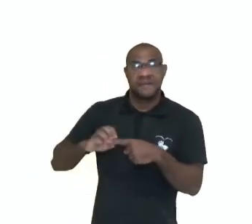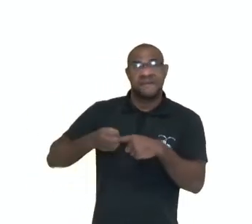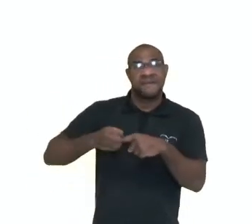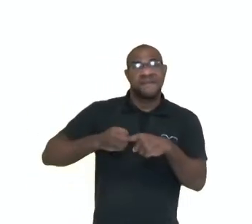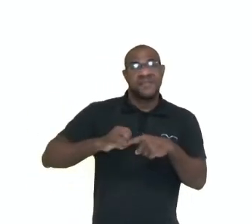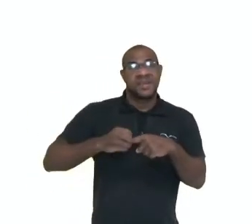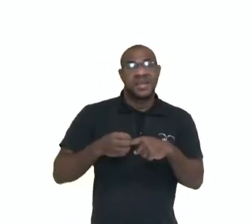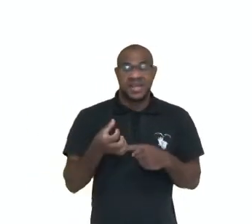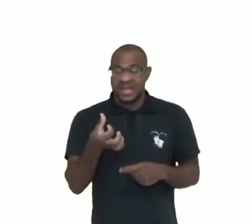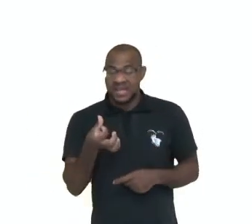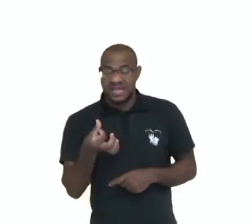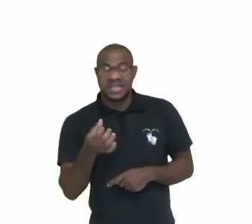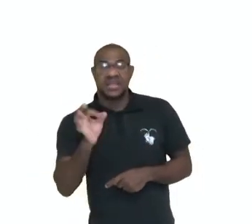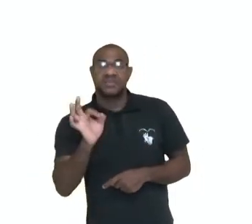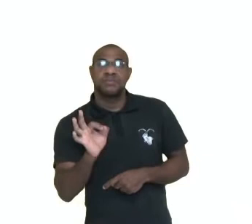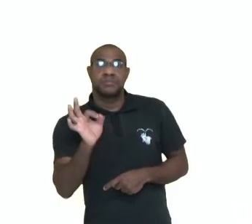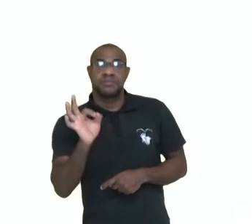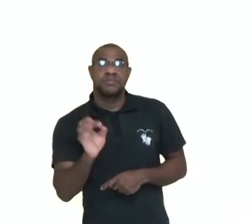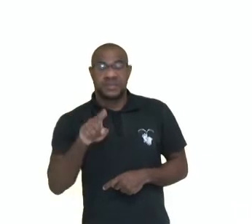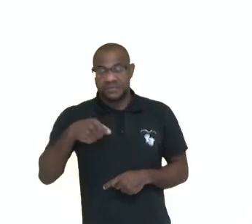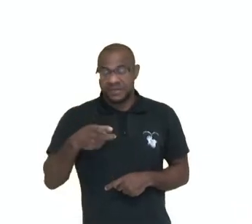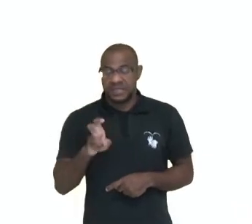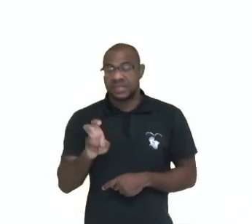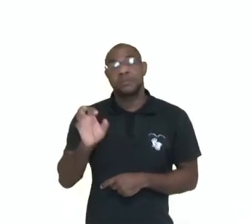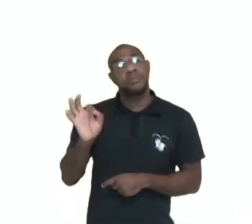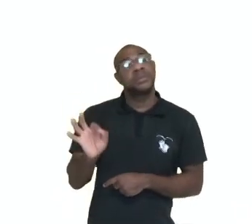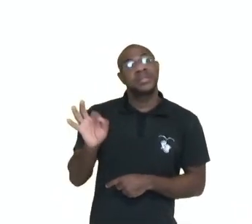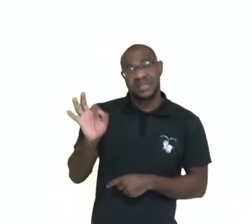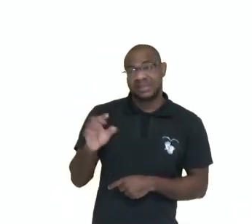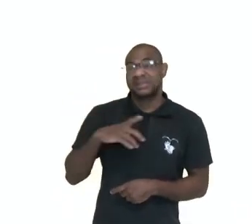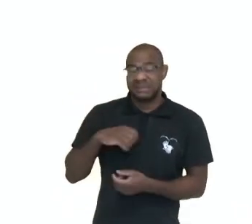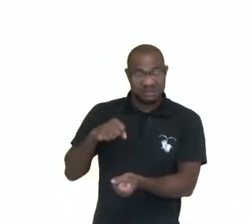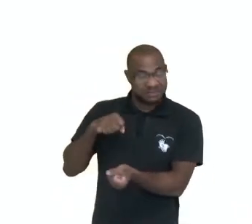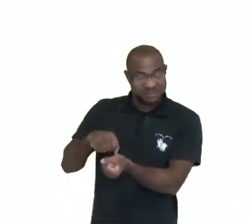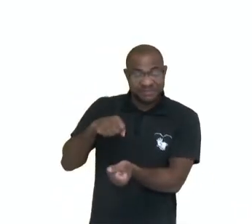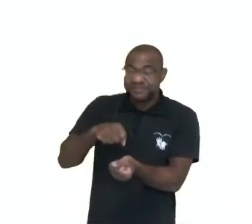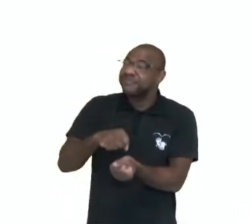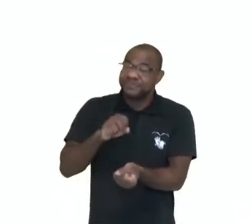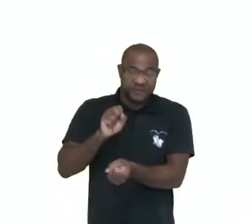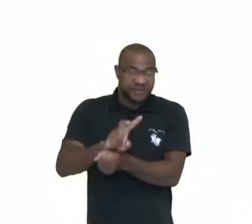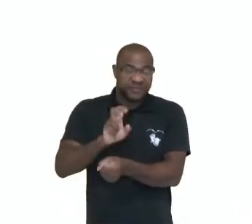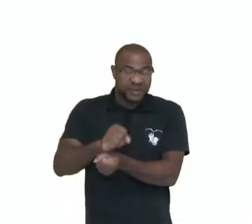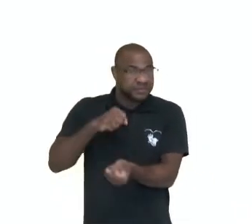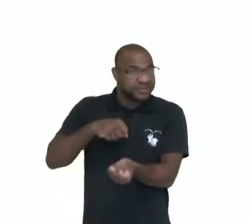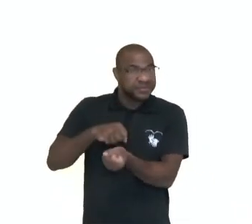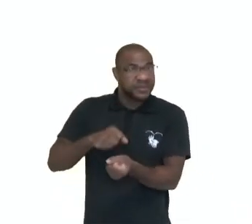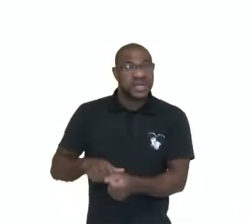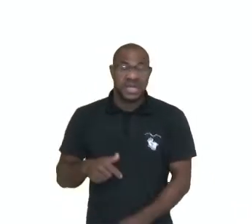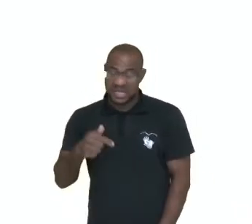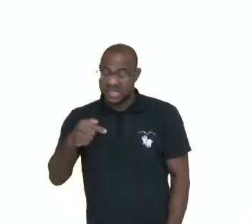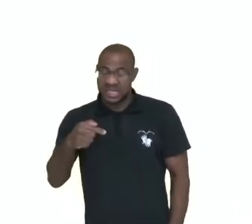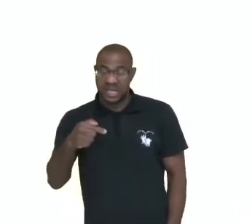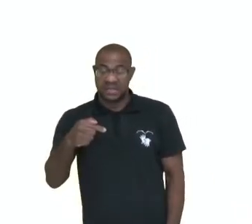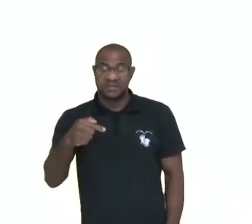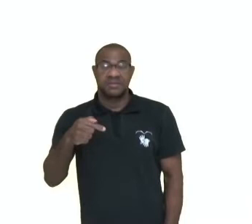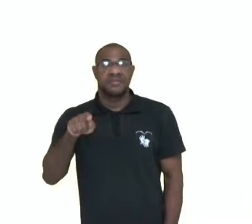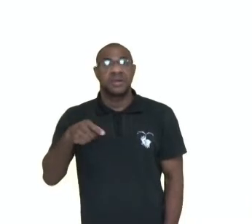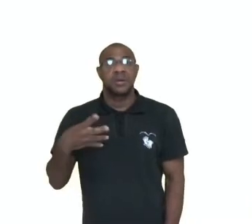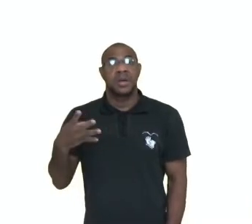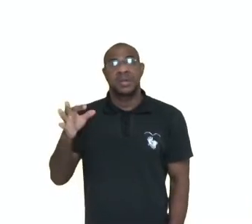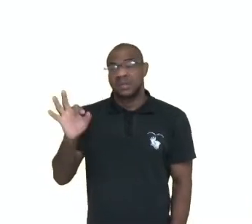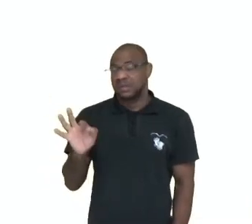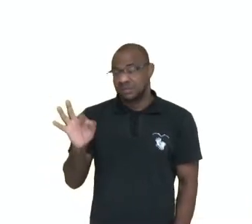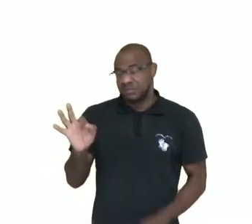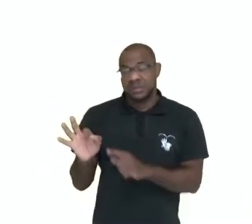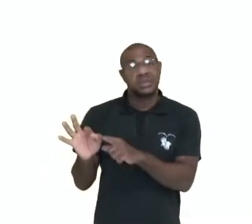feijão, 6,5% de resíduos de agrotóxicos no feijão e 7,4% no arroz.